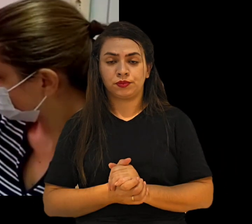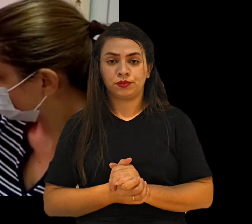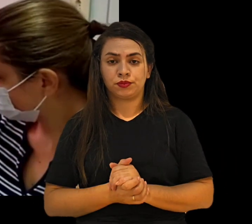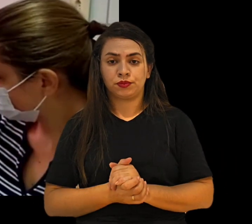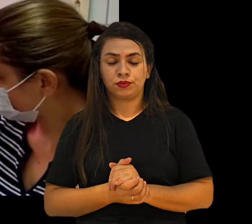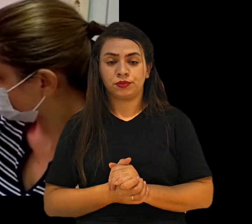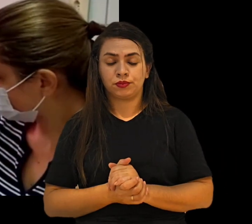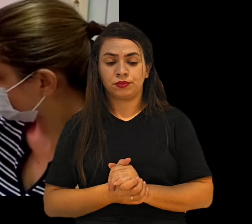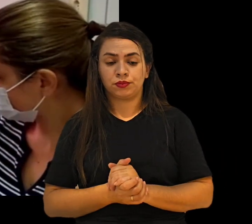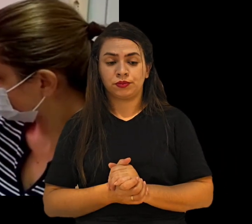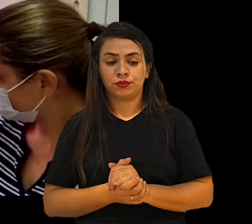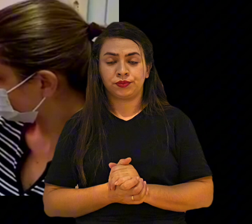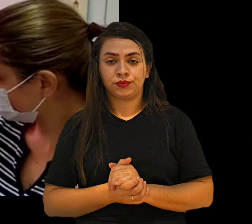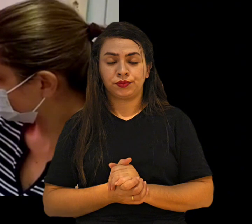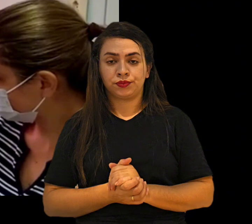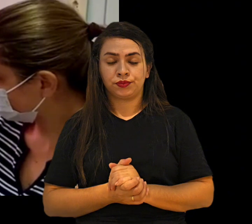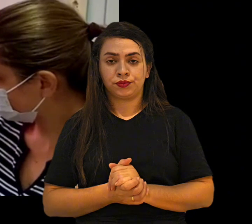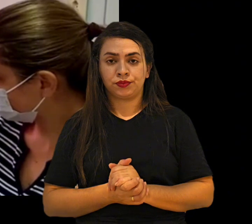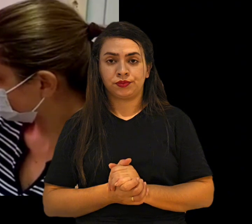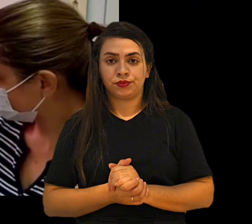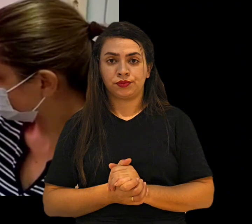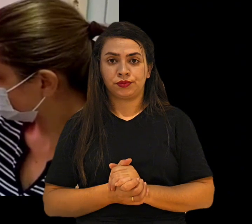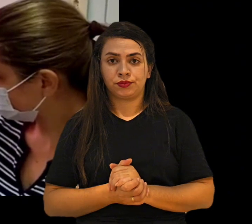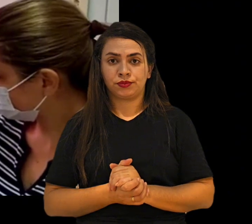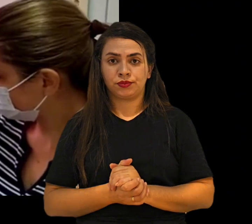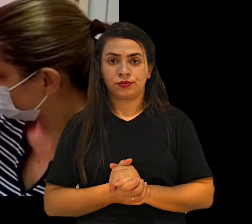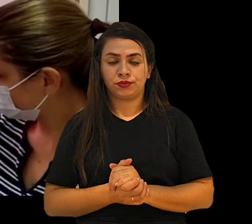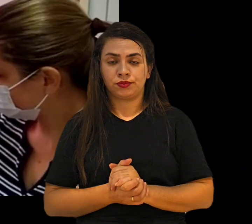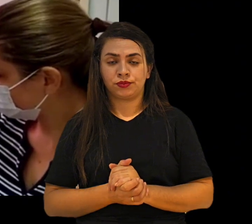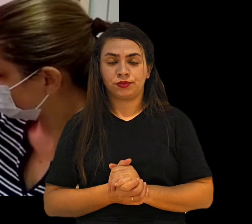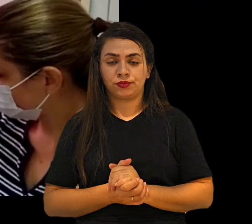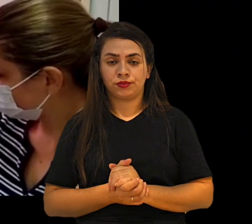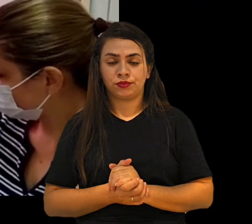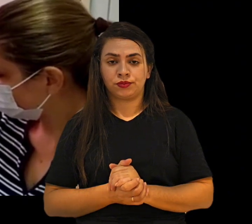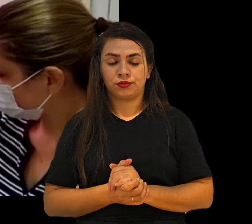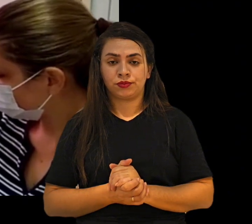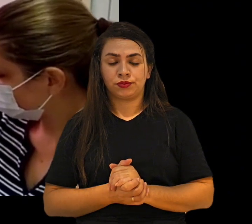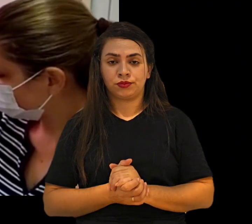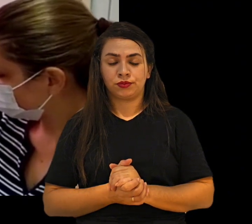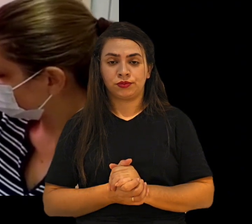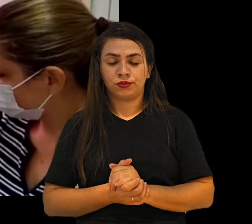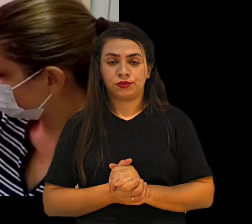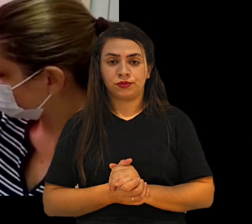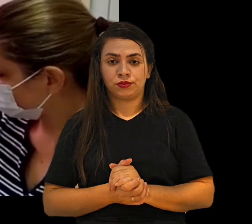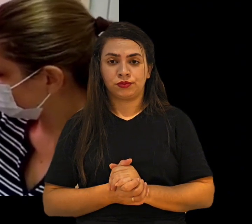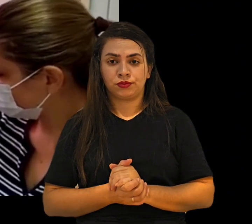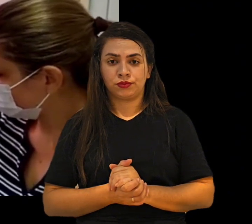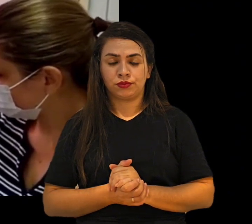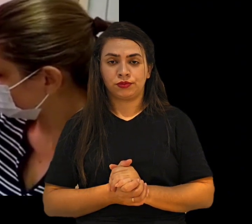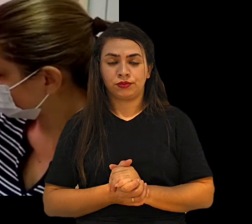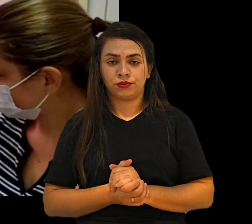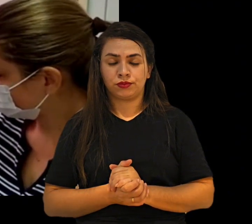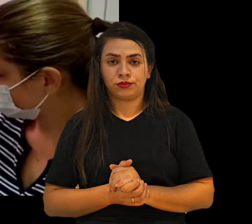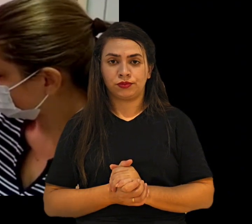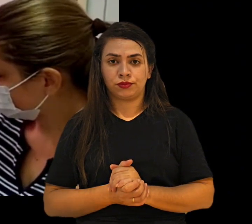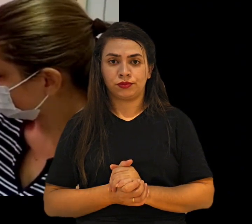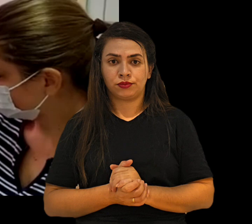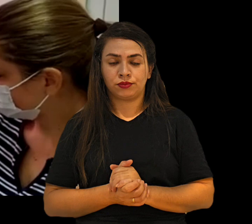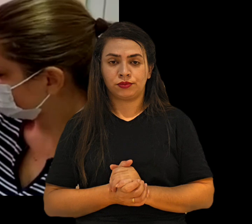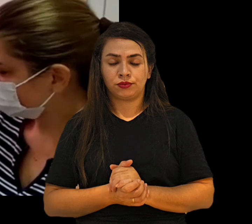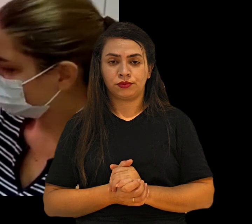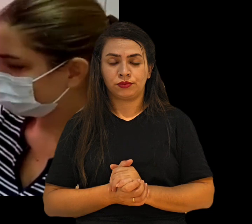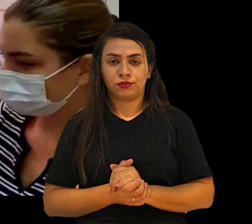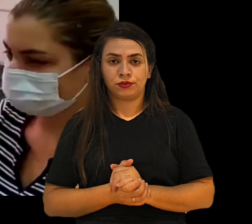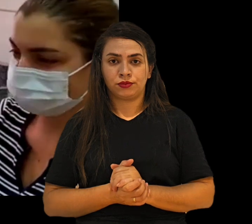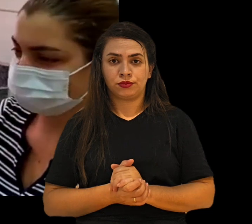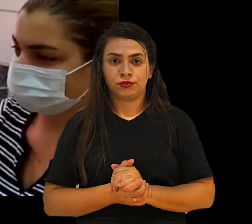Eu já gostei muito de sangue antigamente, hoje não. Eu era muito coletador de sangue, por isso que eu gostava de sangue.